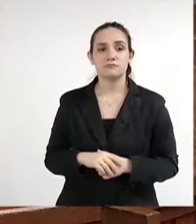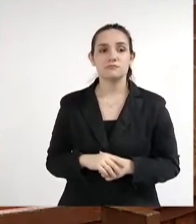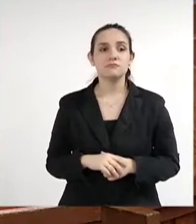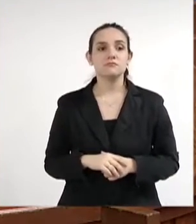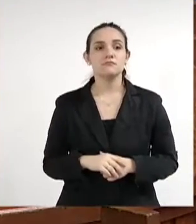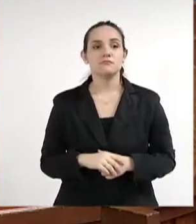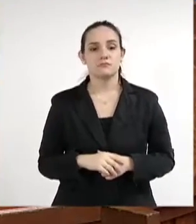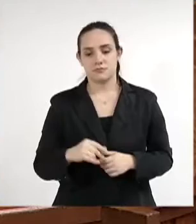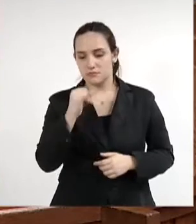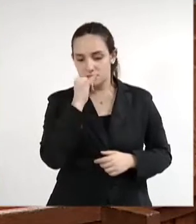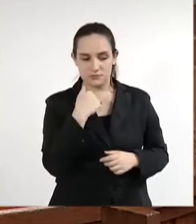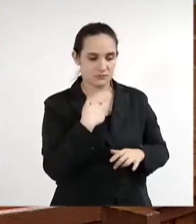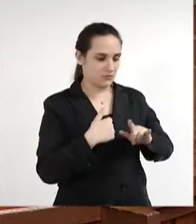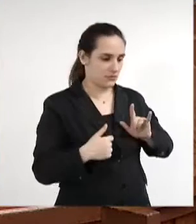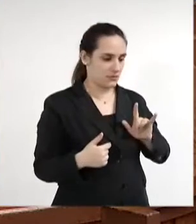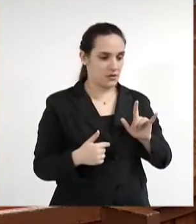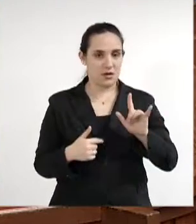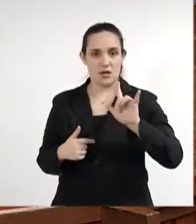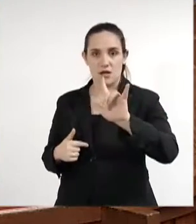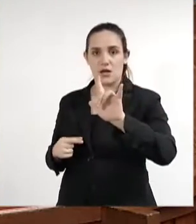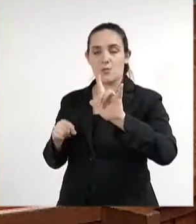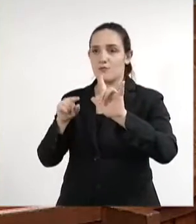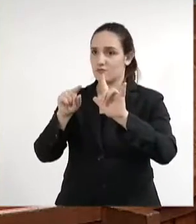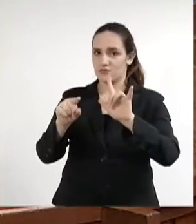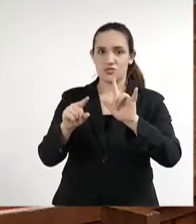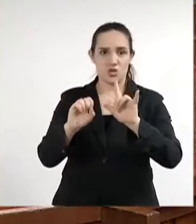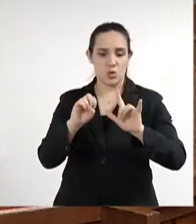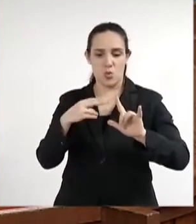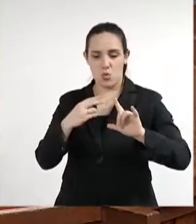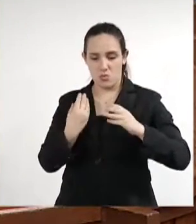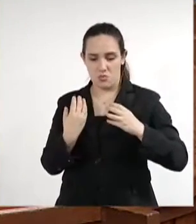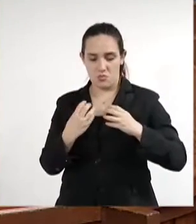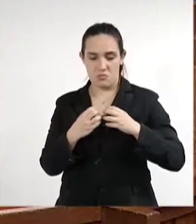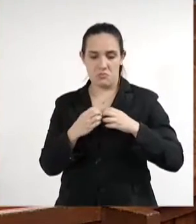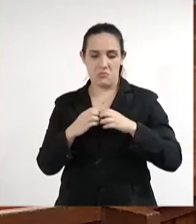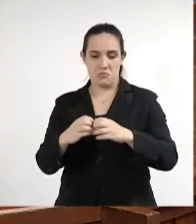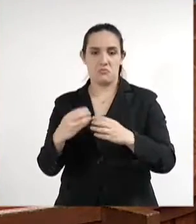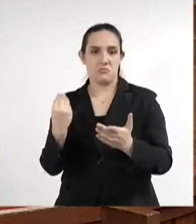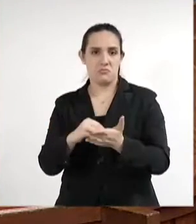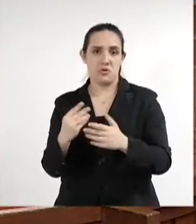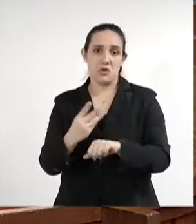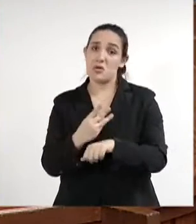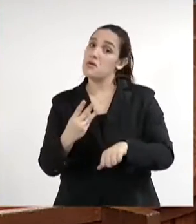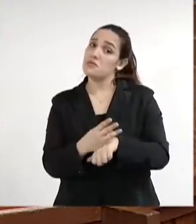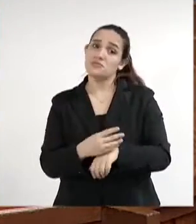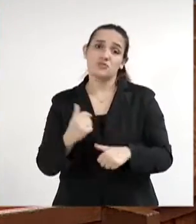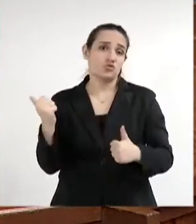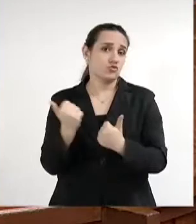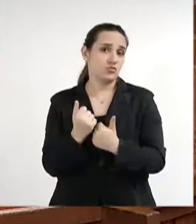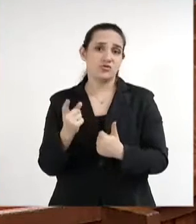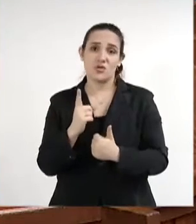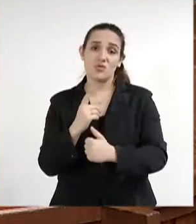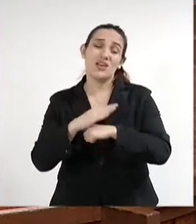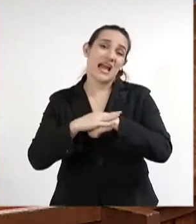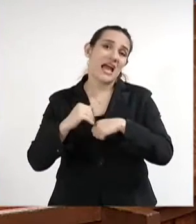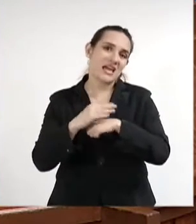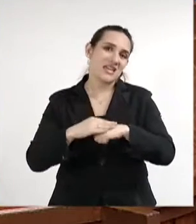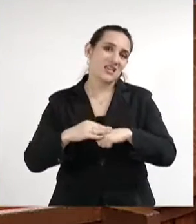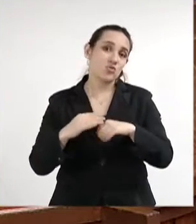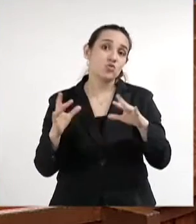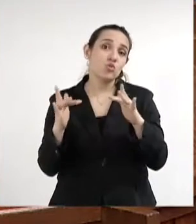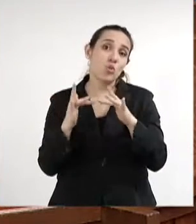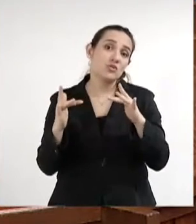O eu te amo, ou o coraçãozinho, ou seja o que for, não substitui o abraço, o afeto, a coisa pessoal, entre